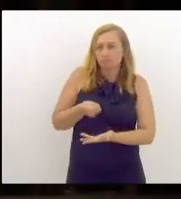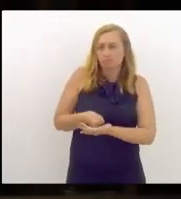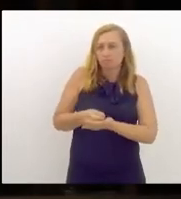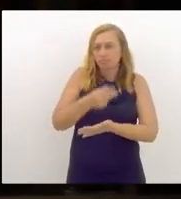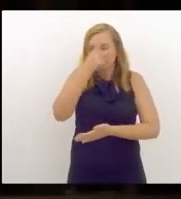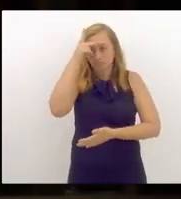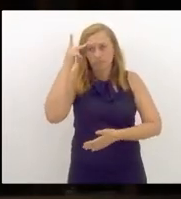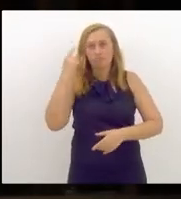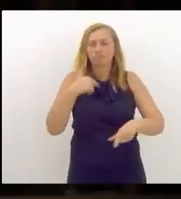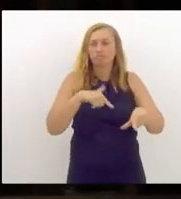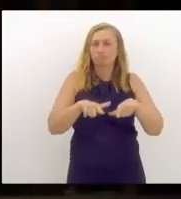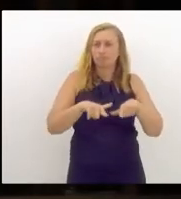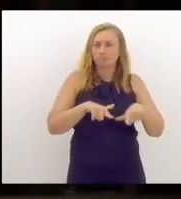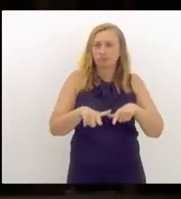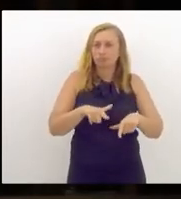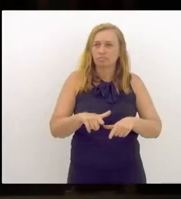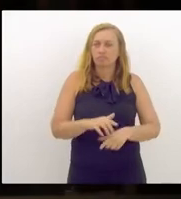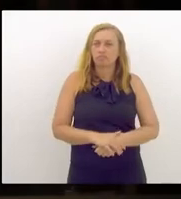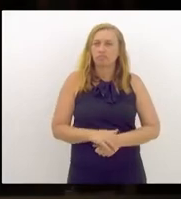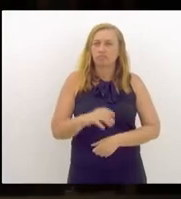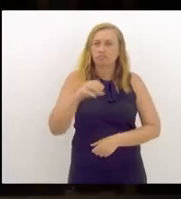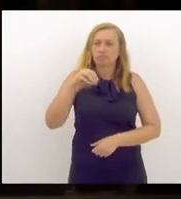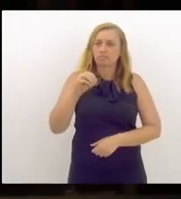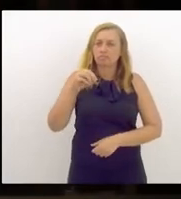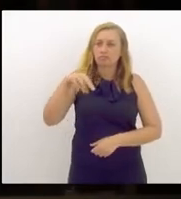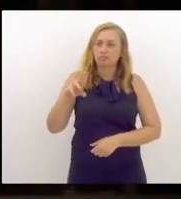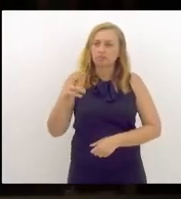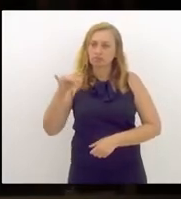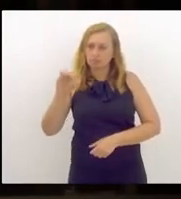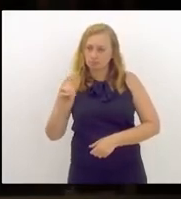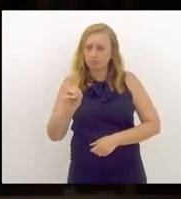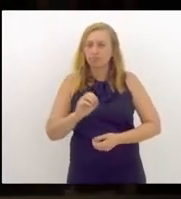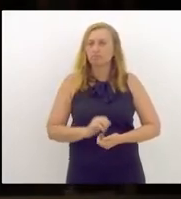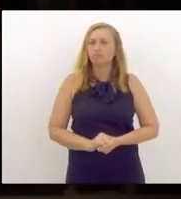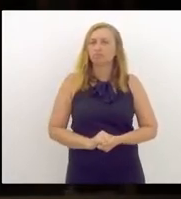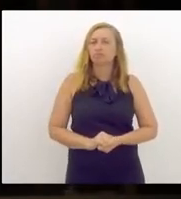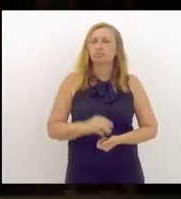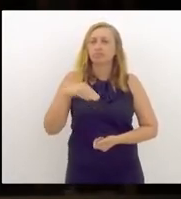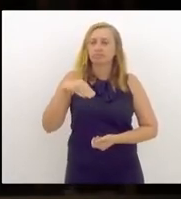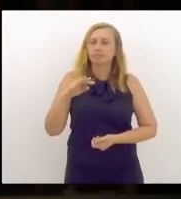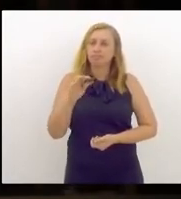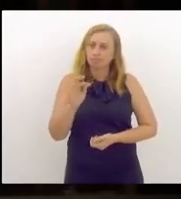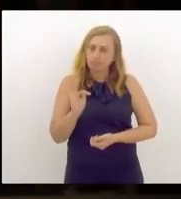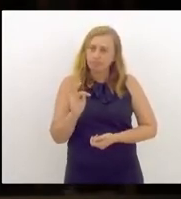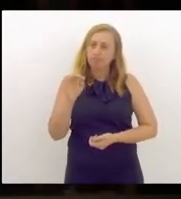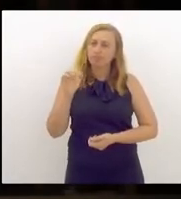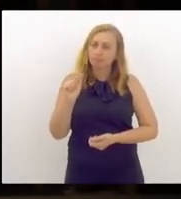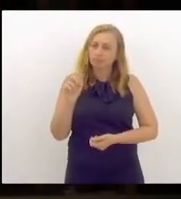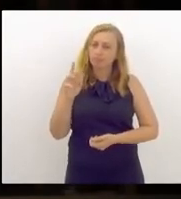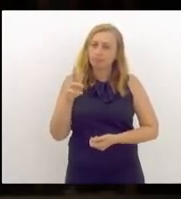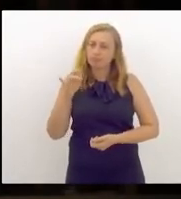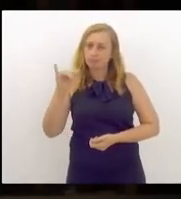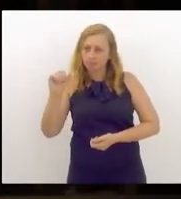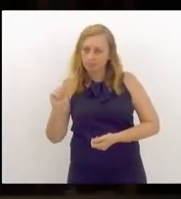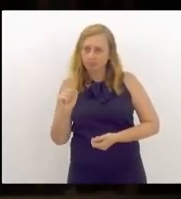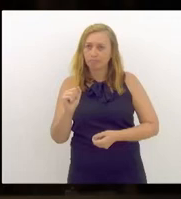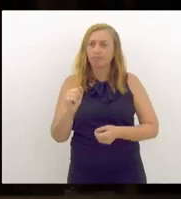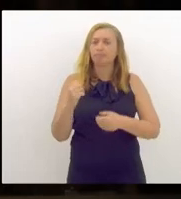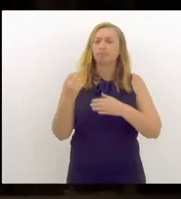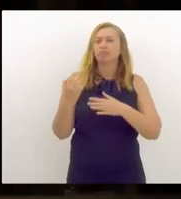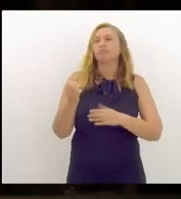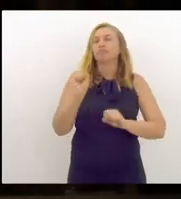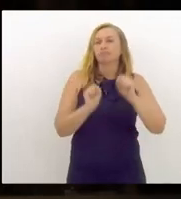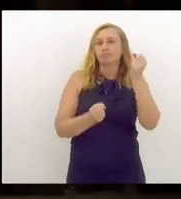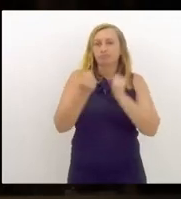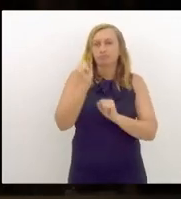os trabalhadores né lá em Honório Gurgel tem uma Metalúrgica as fábricas que obrigavam os trabalhadores